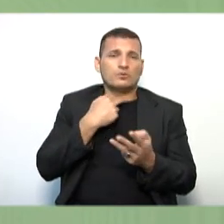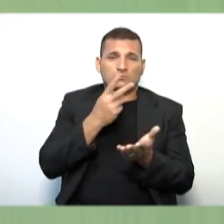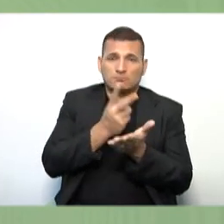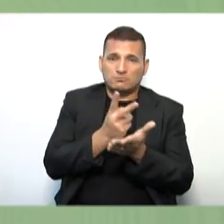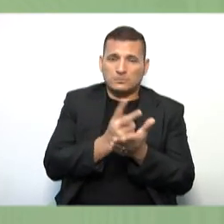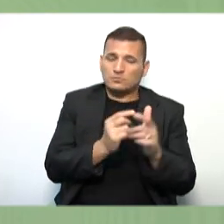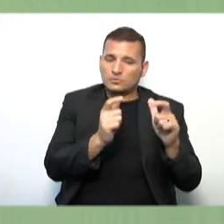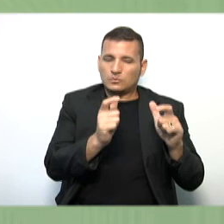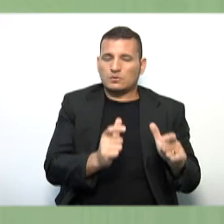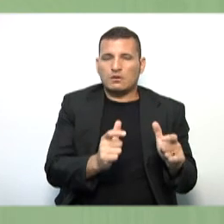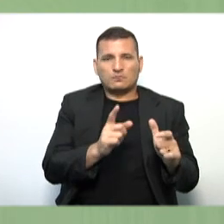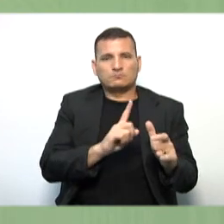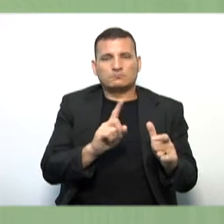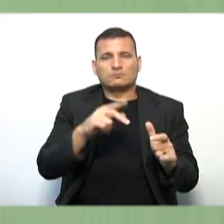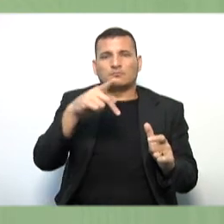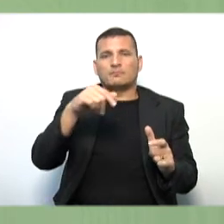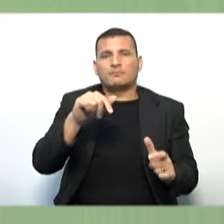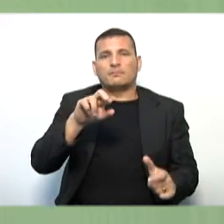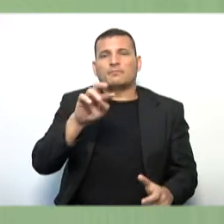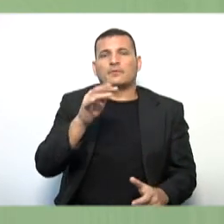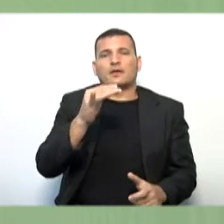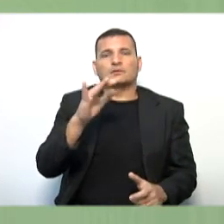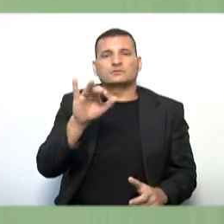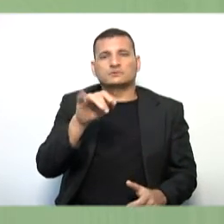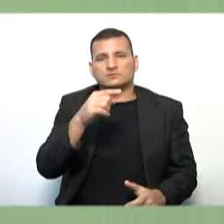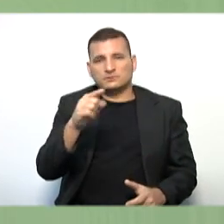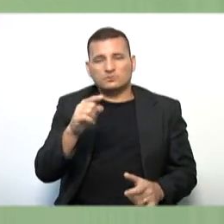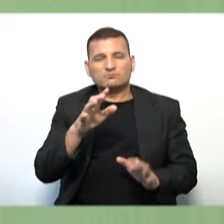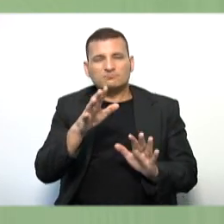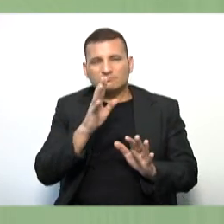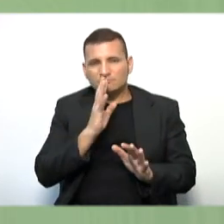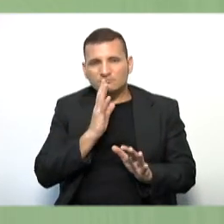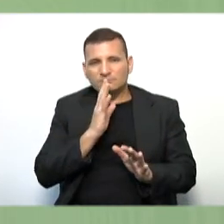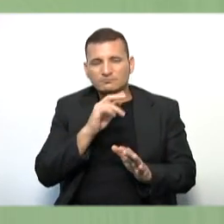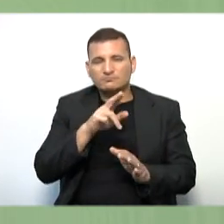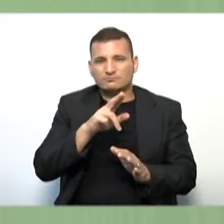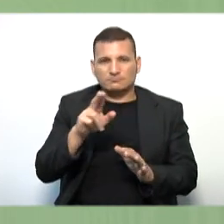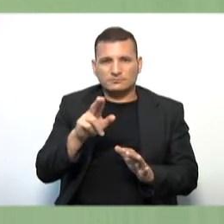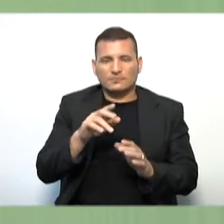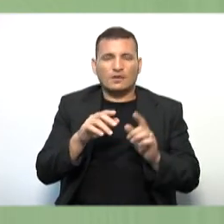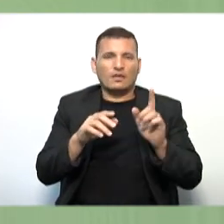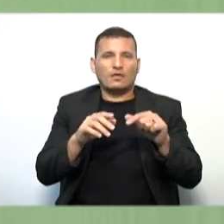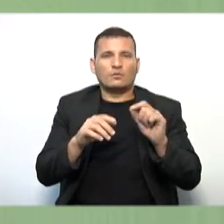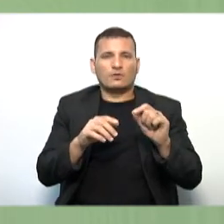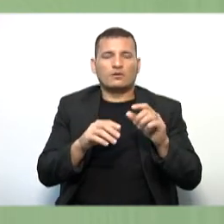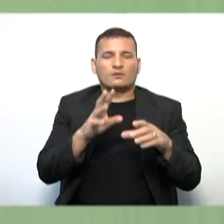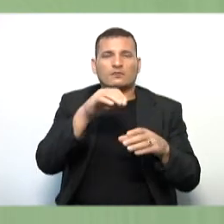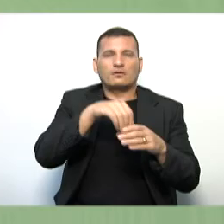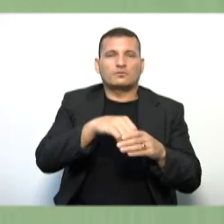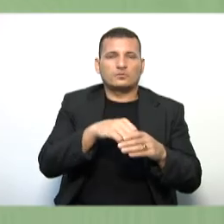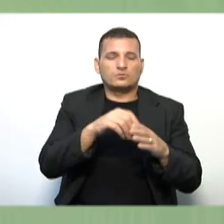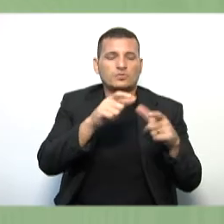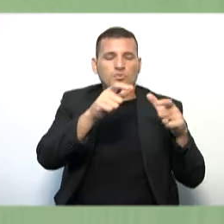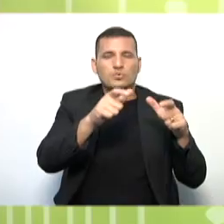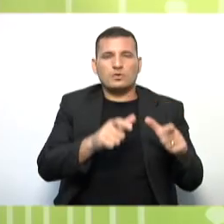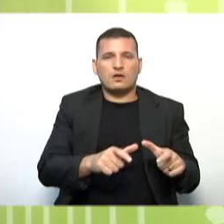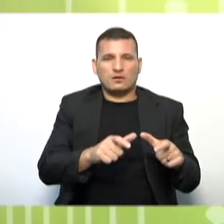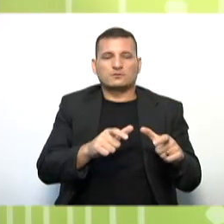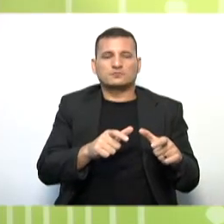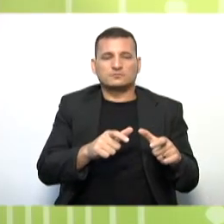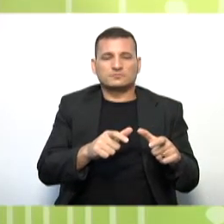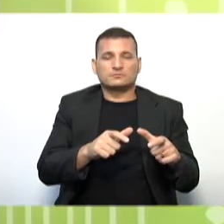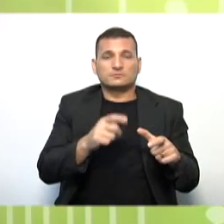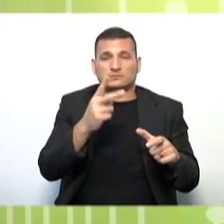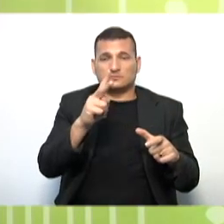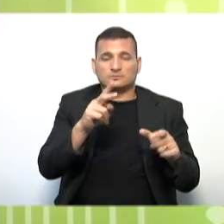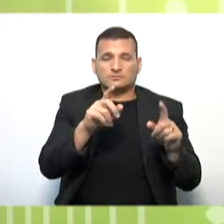partição. A partição, como o nome é bem semelhante, o nome já diz aí, é uma parte. Então você tem que ter uma parte